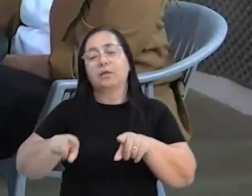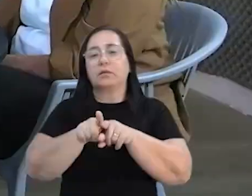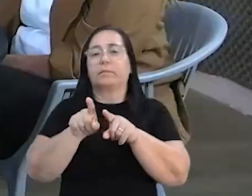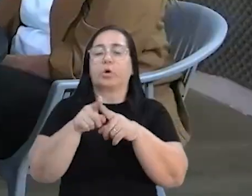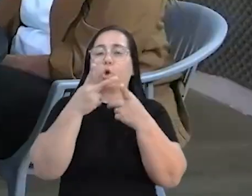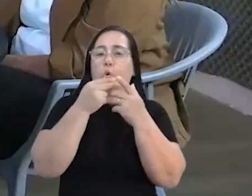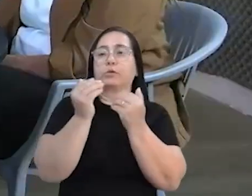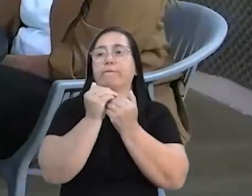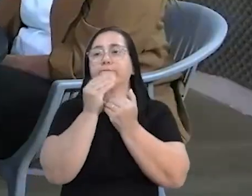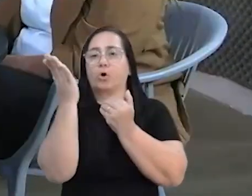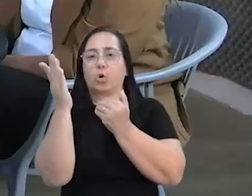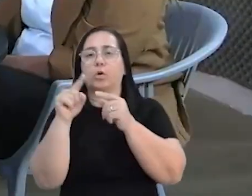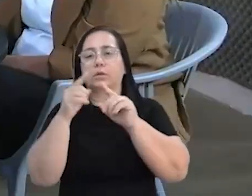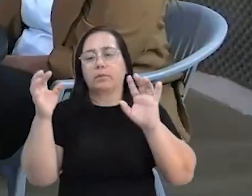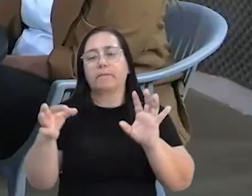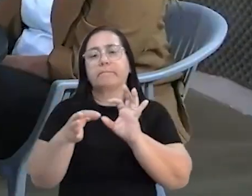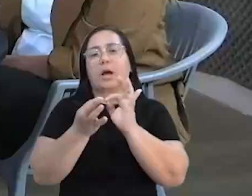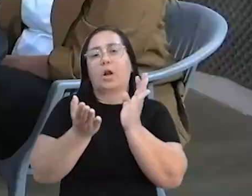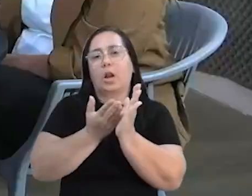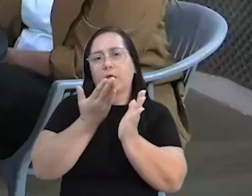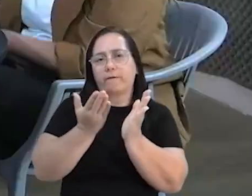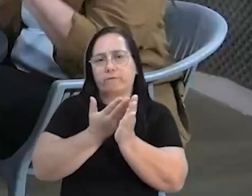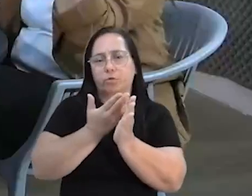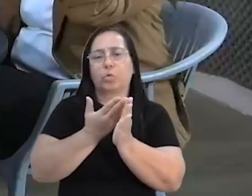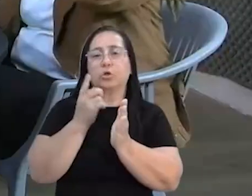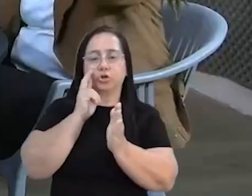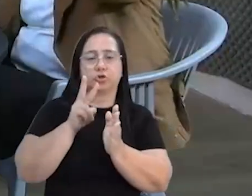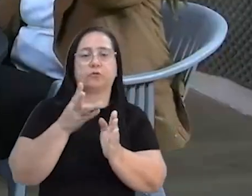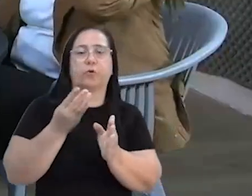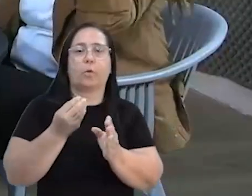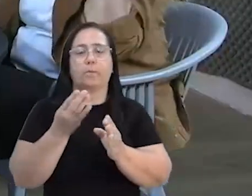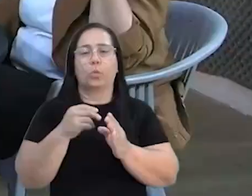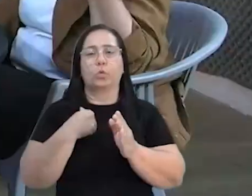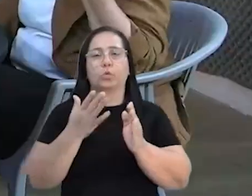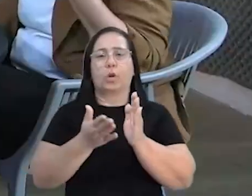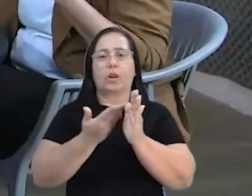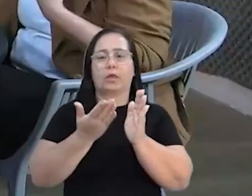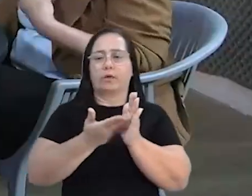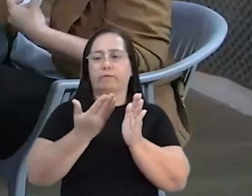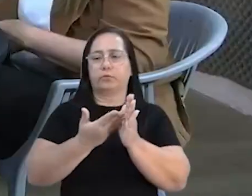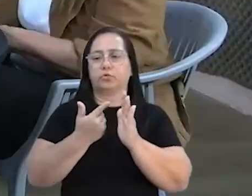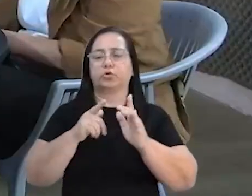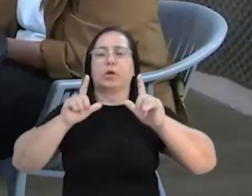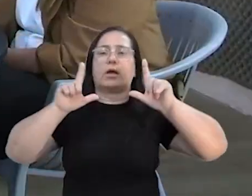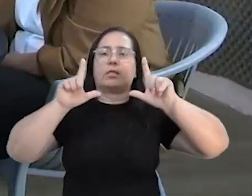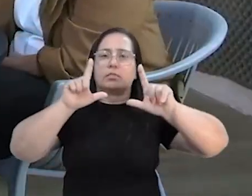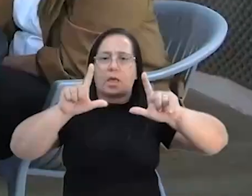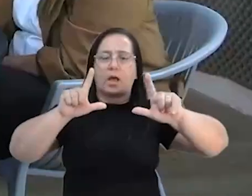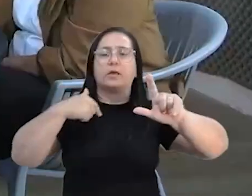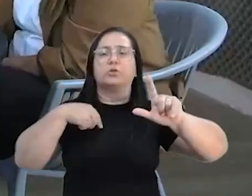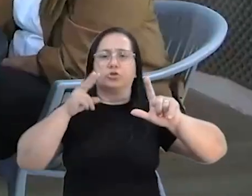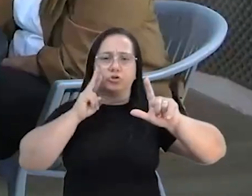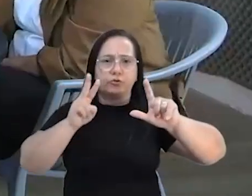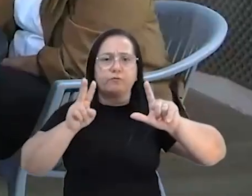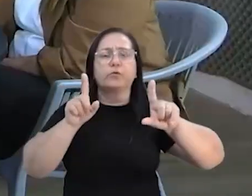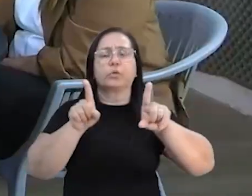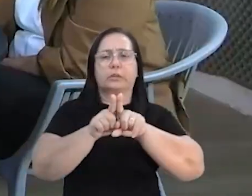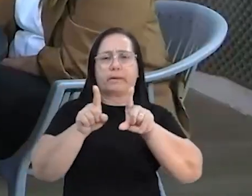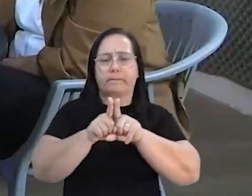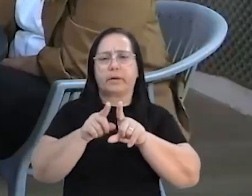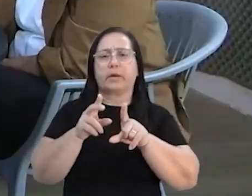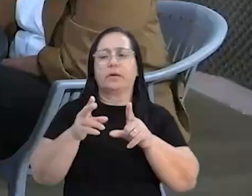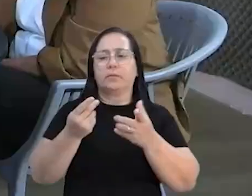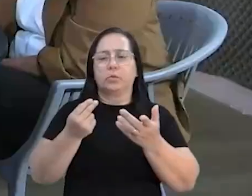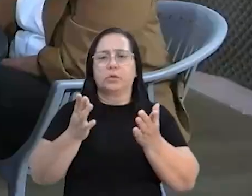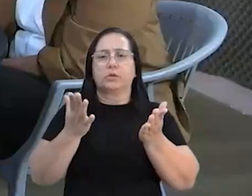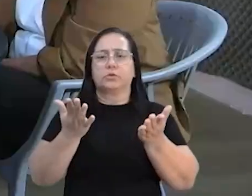com coisa que é de fora e com livro. Né, a gente viu muito livros cartazes, né, as lombadas, as capas dos